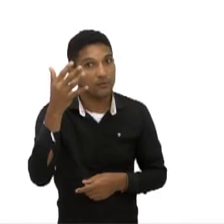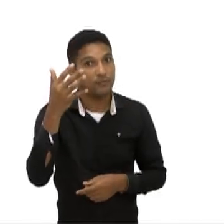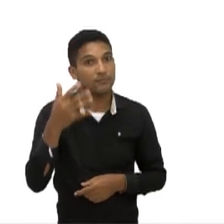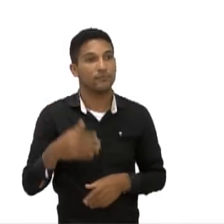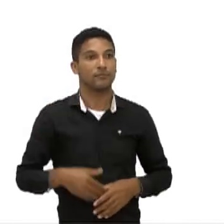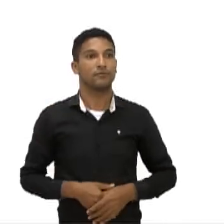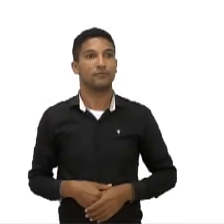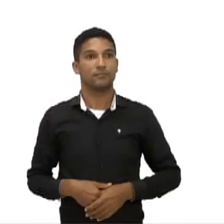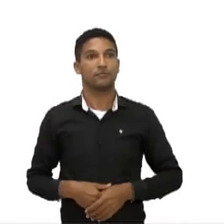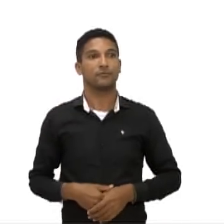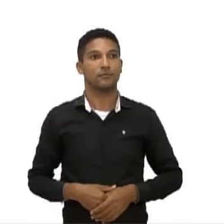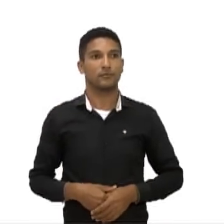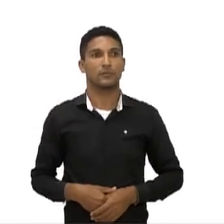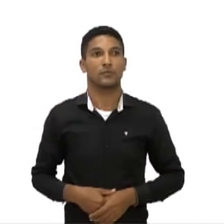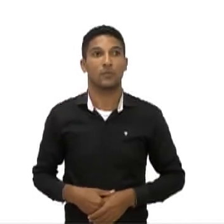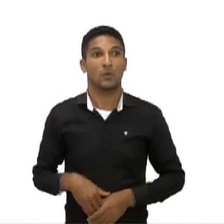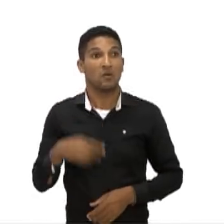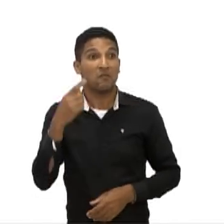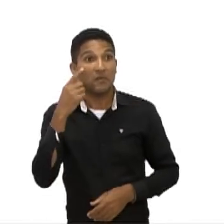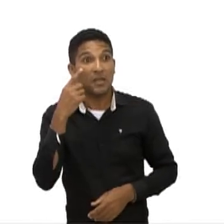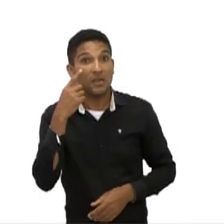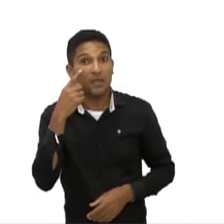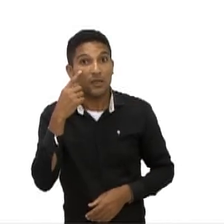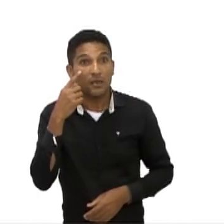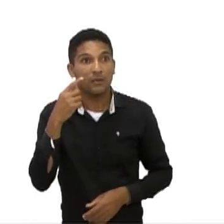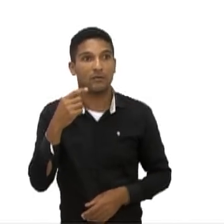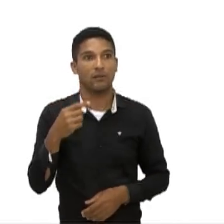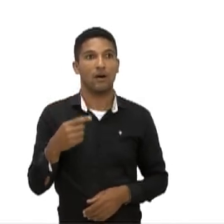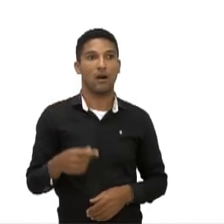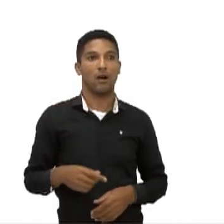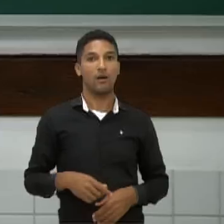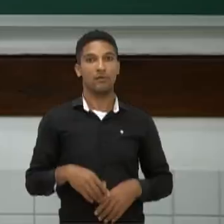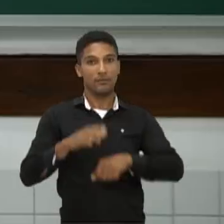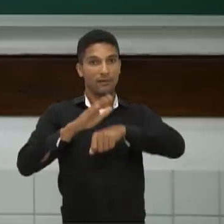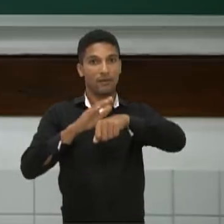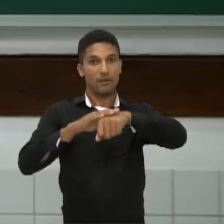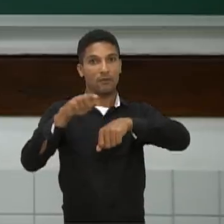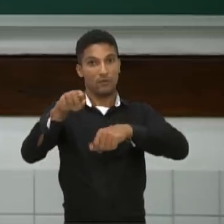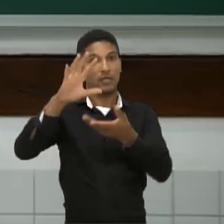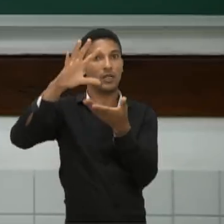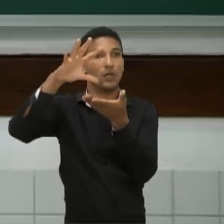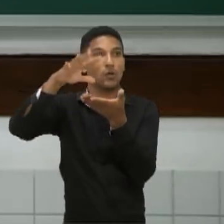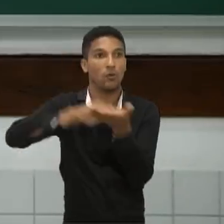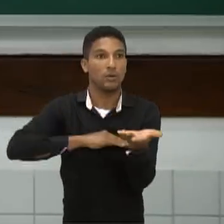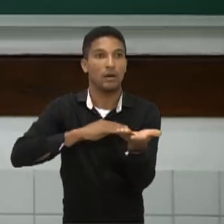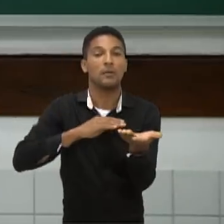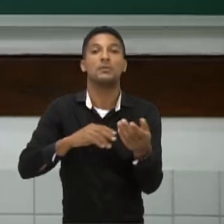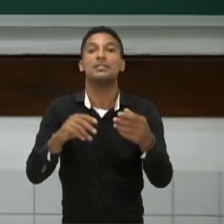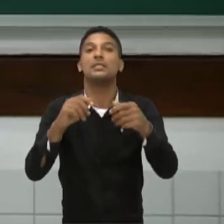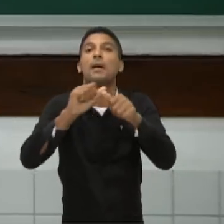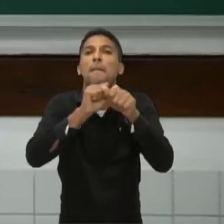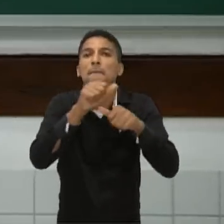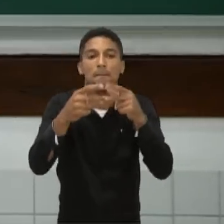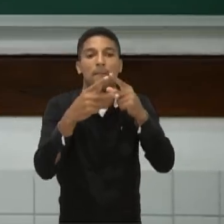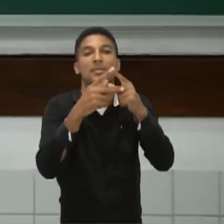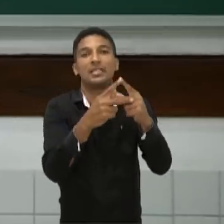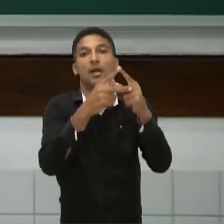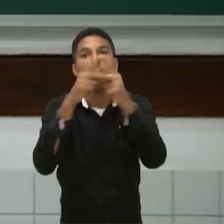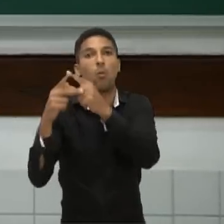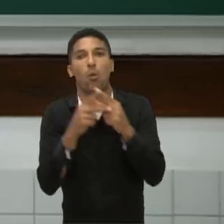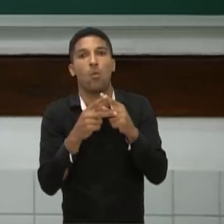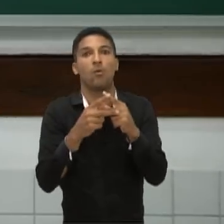em 3 triângulos. Será que isso é possível, gente? Então, eu vou dar um tempinho para vocês copiarem essa tarefa de casa, tá? E eu